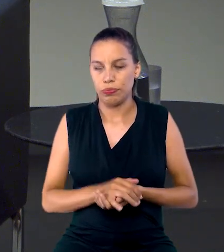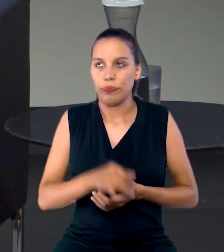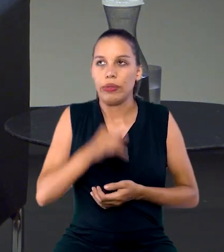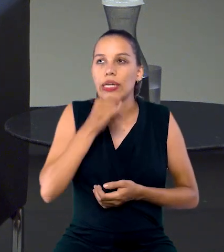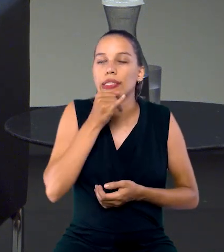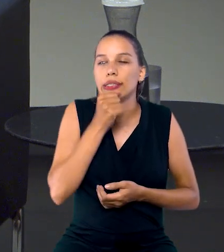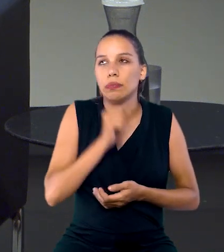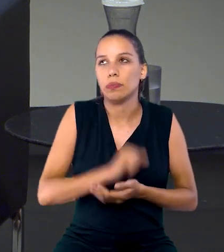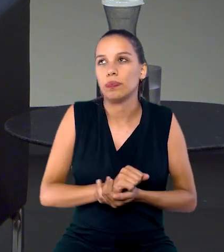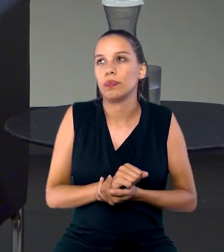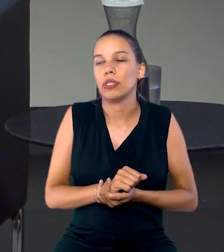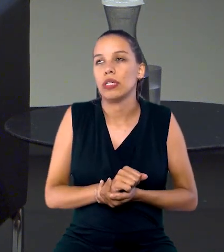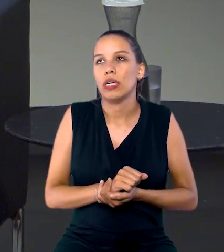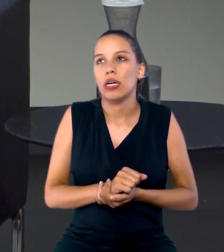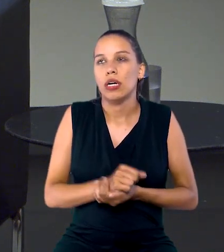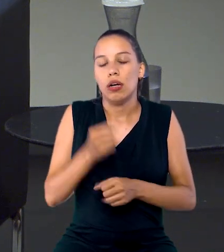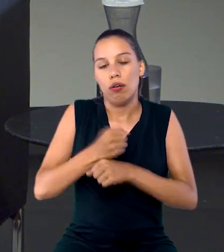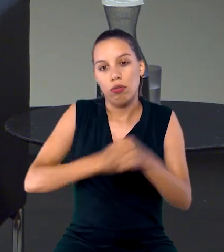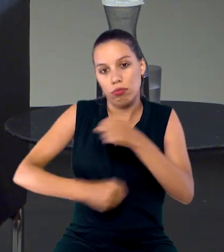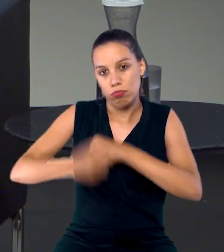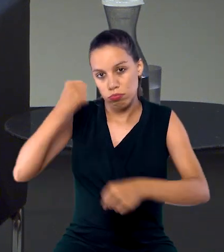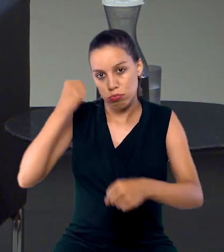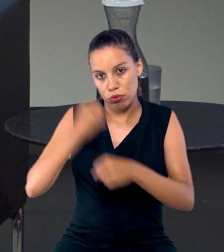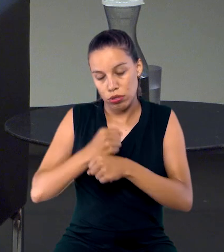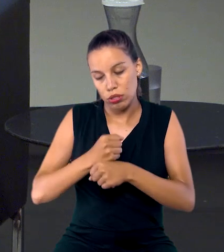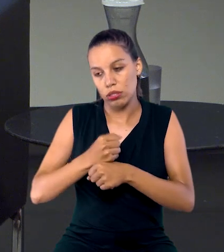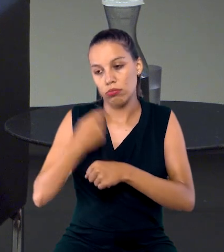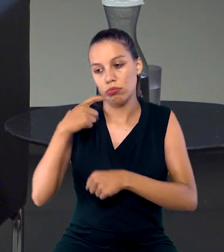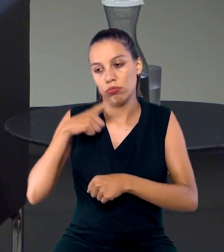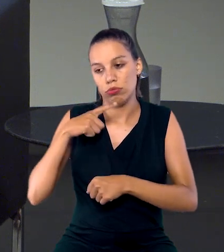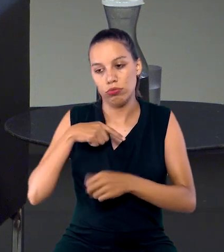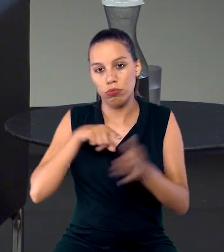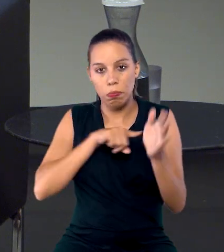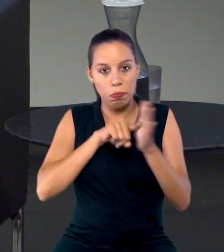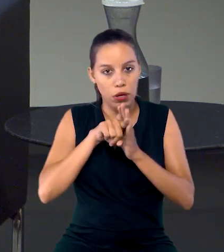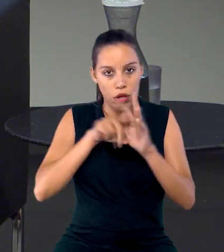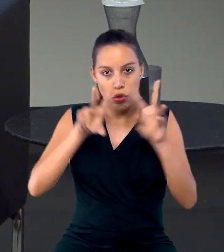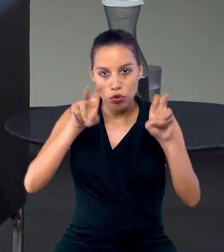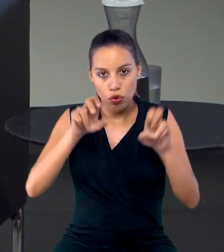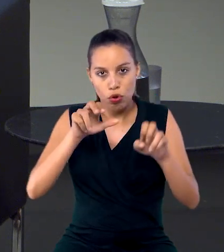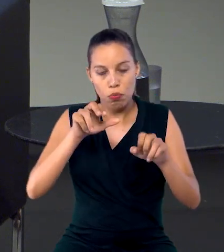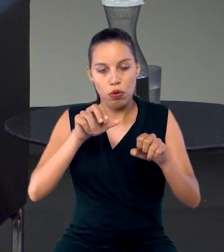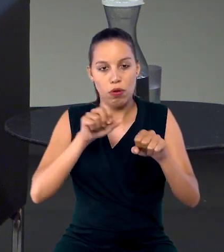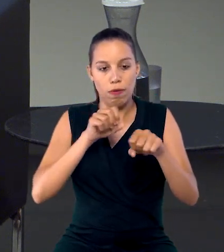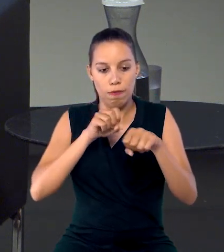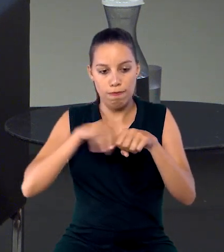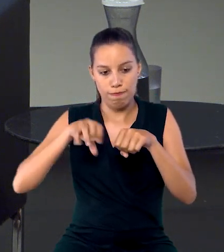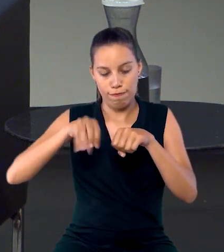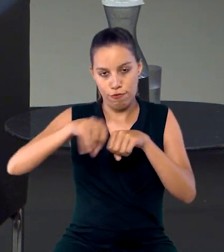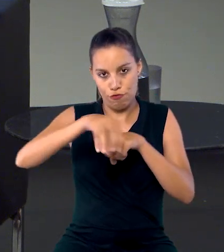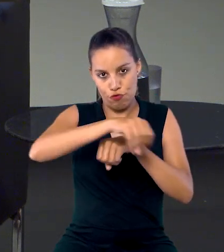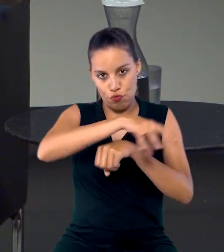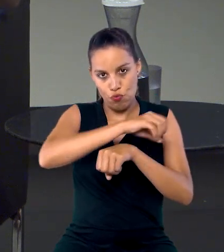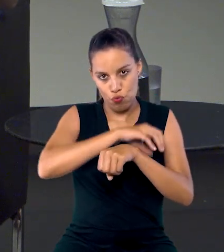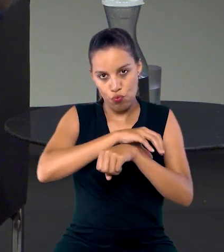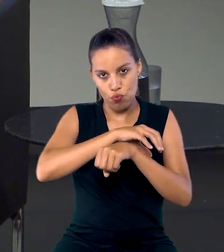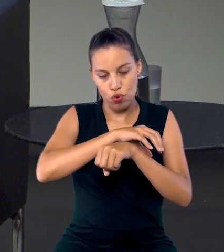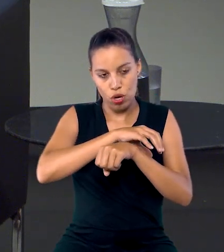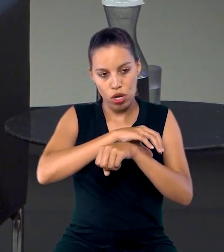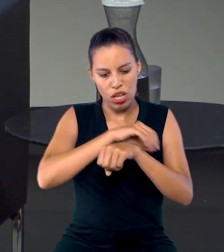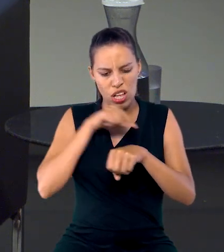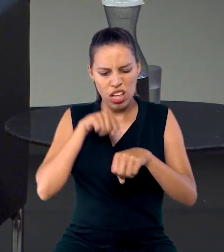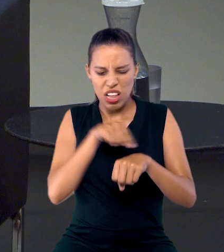os fungos, que é algo que eu estou completamente fascinada. E os fungos têm uma experiência